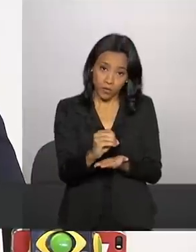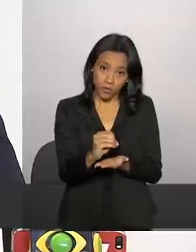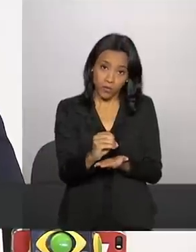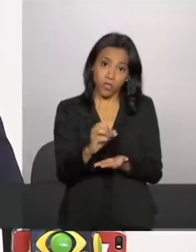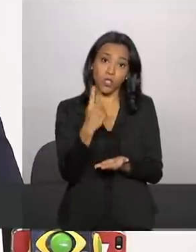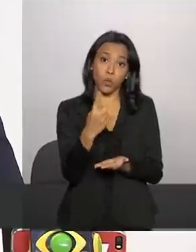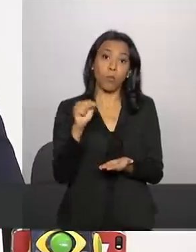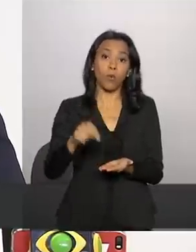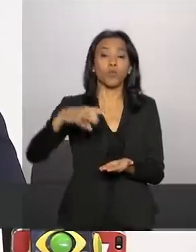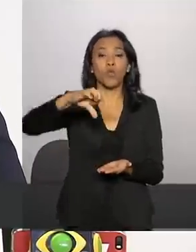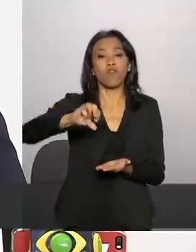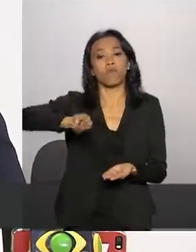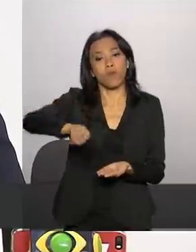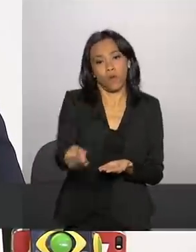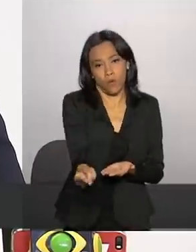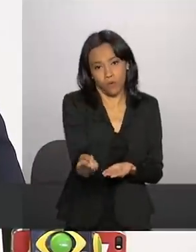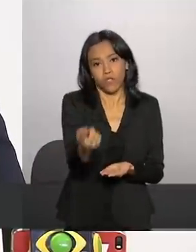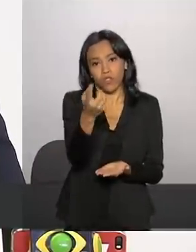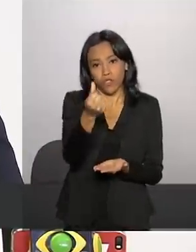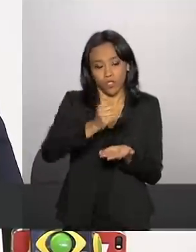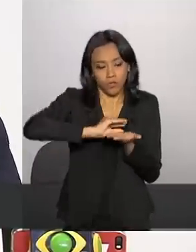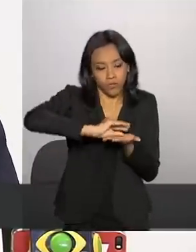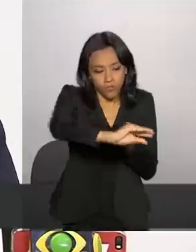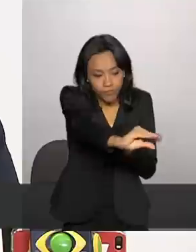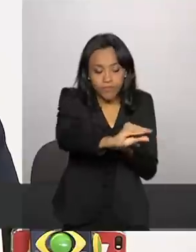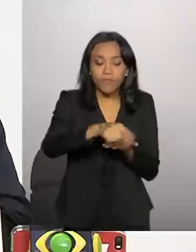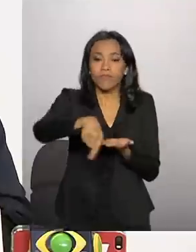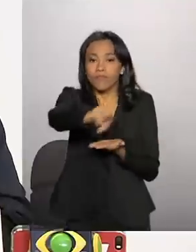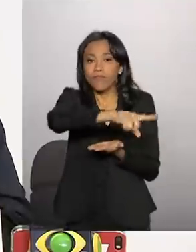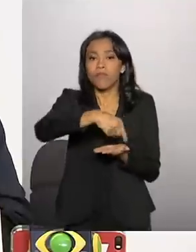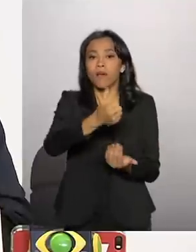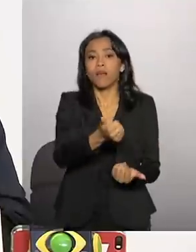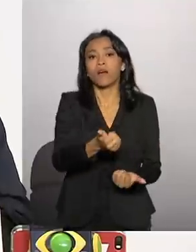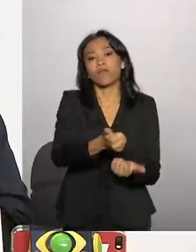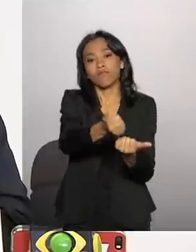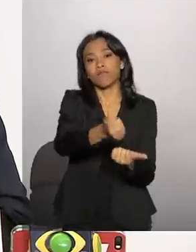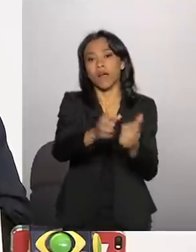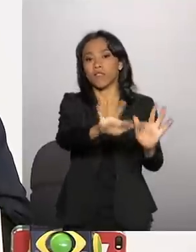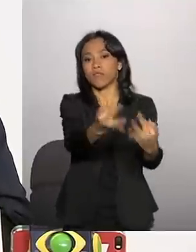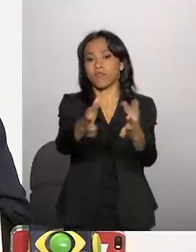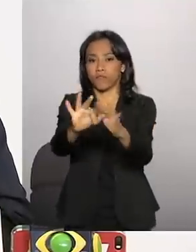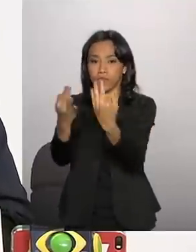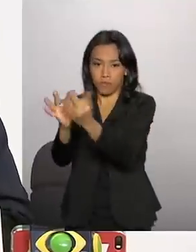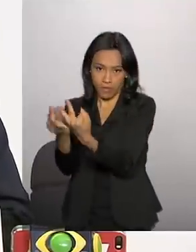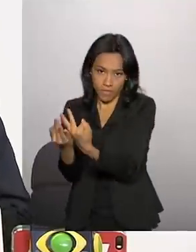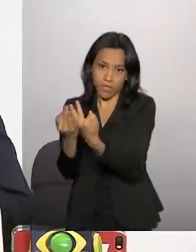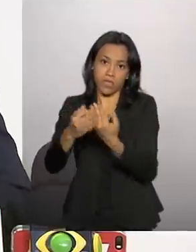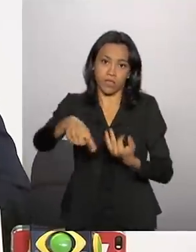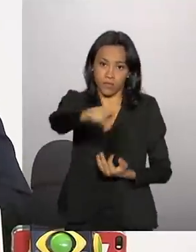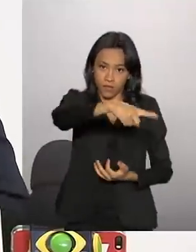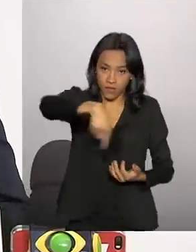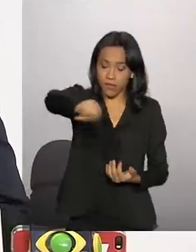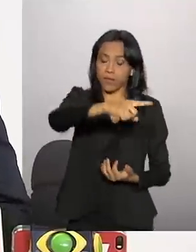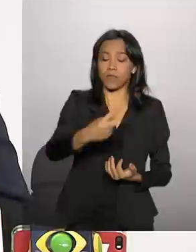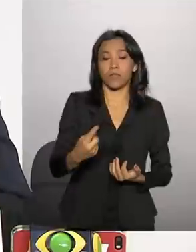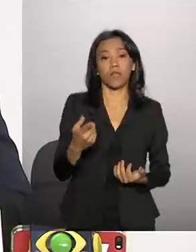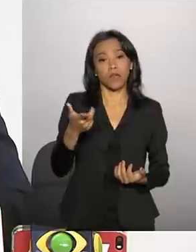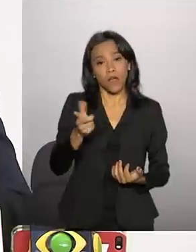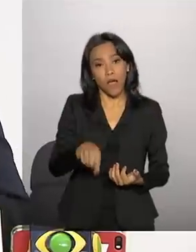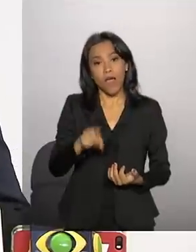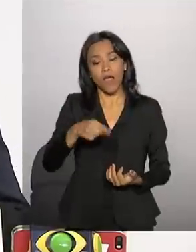milhões para assistência emergencial às famílias afetadas em Brumadinho, no âmbito da rubrica